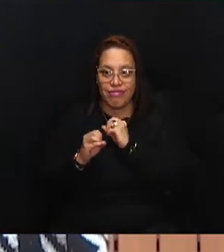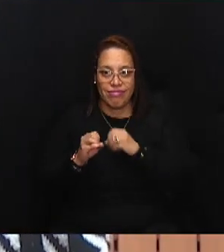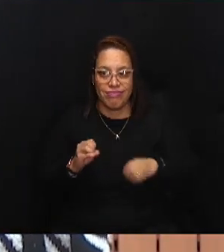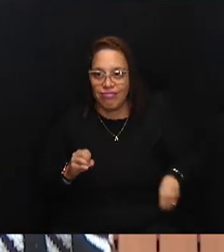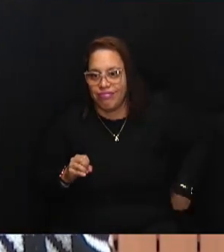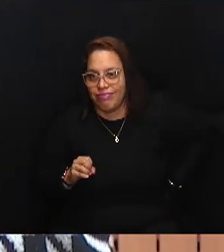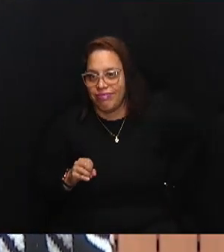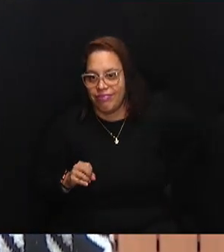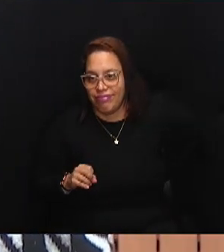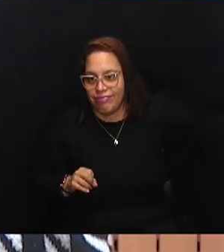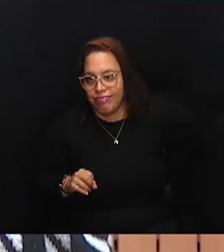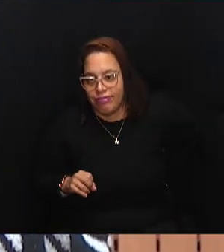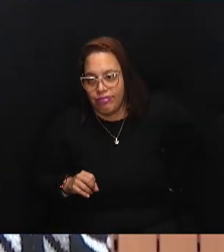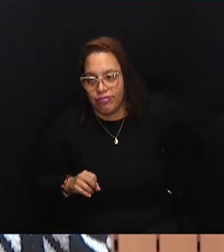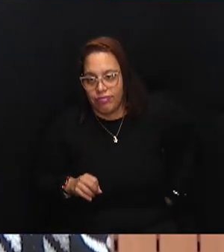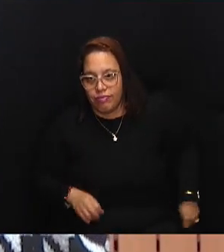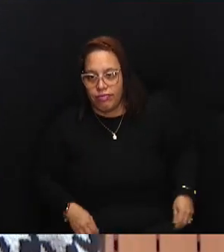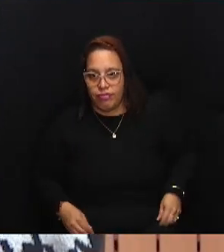de